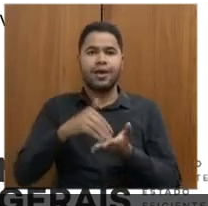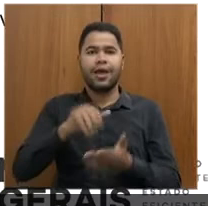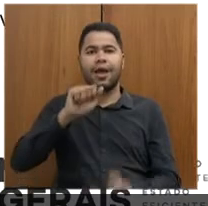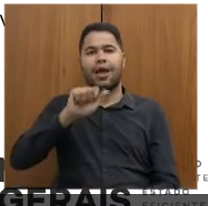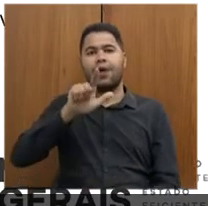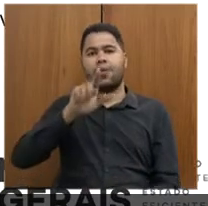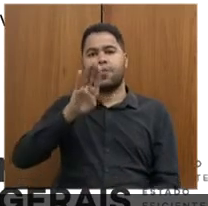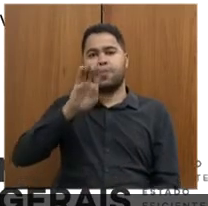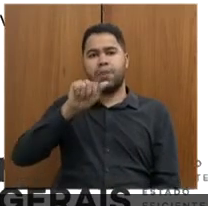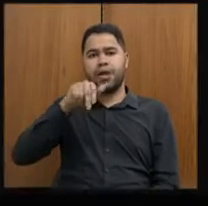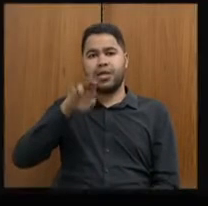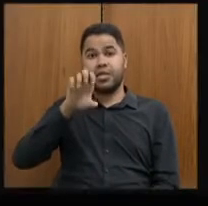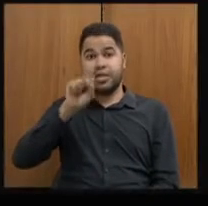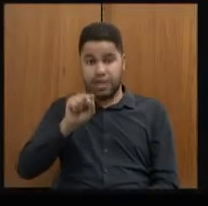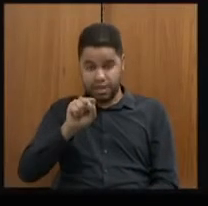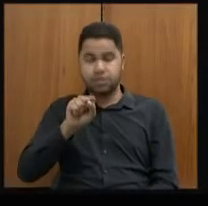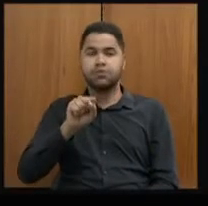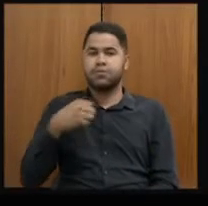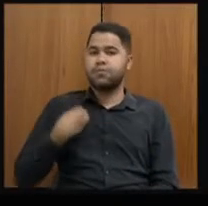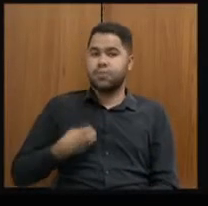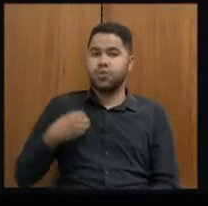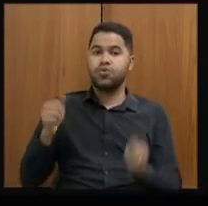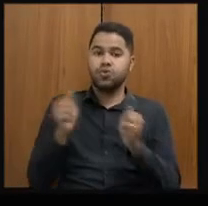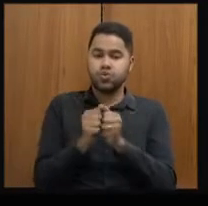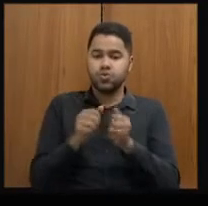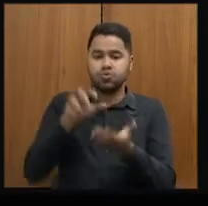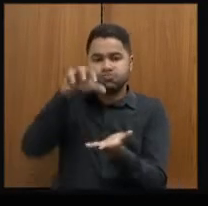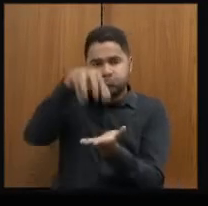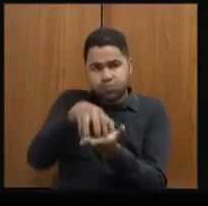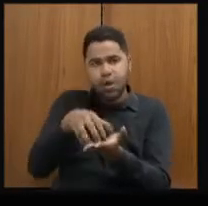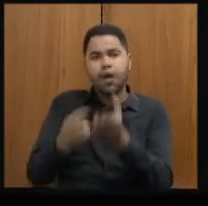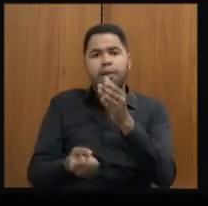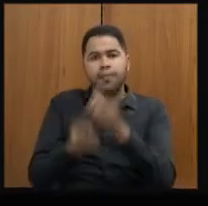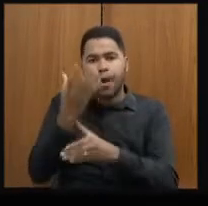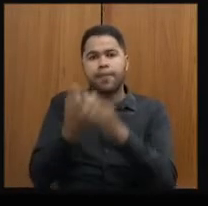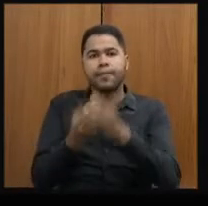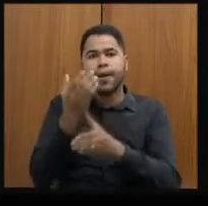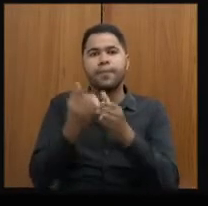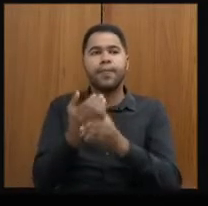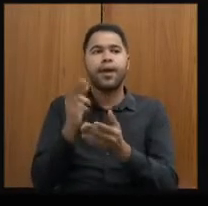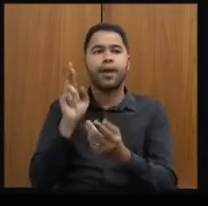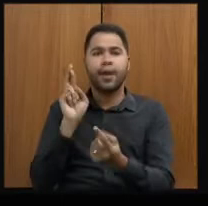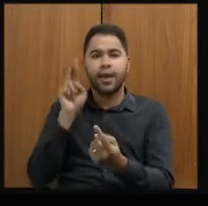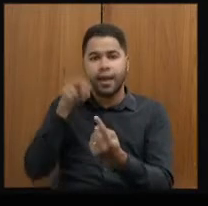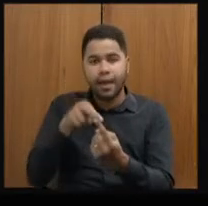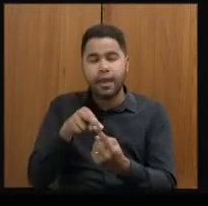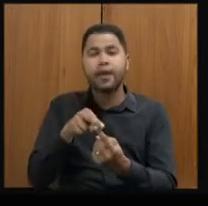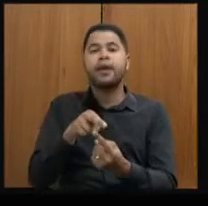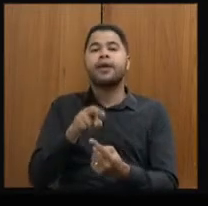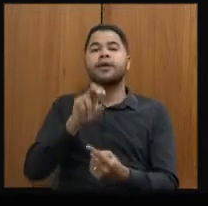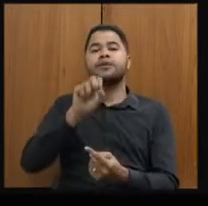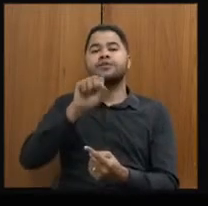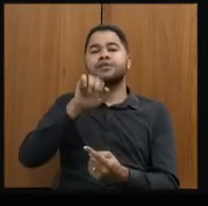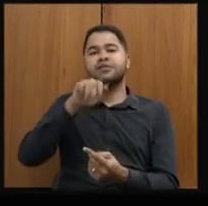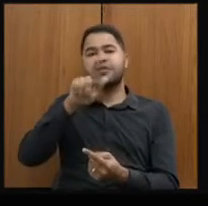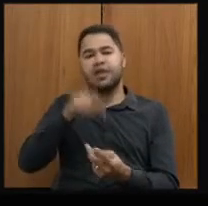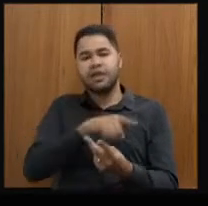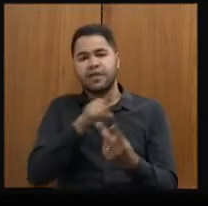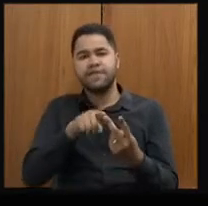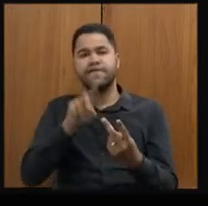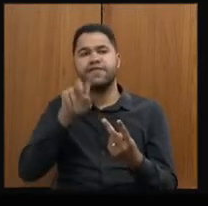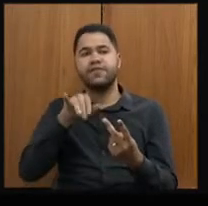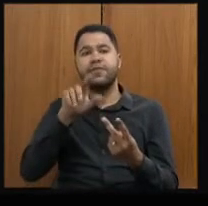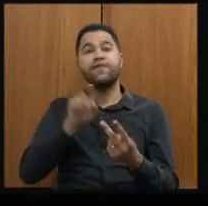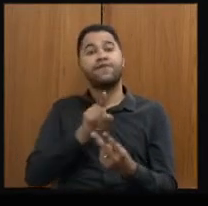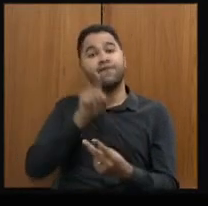participou junto com o setor produtivo representado pela sangue pela Vi migue onde fomos lá em